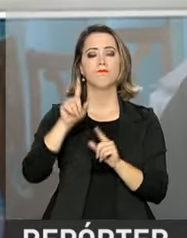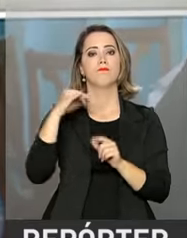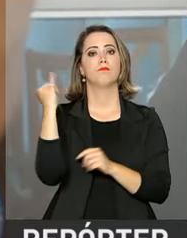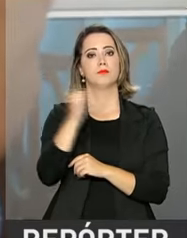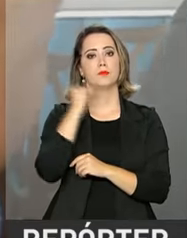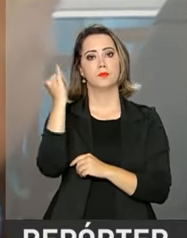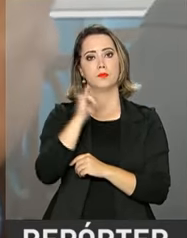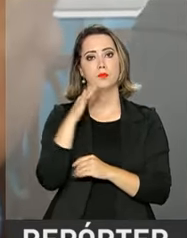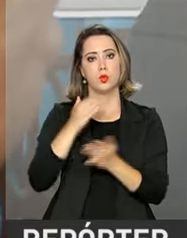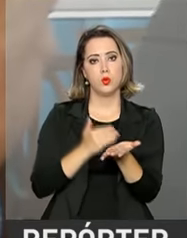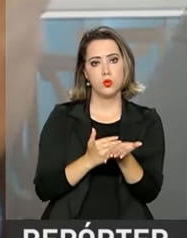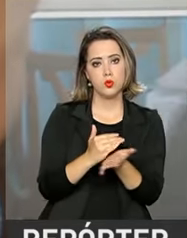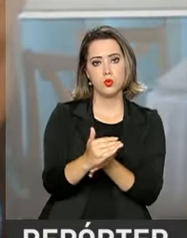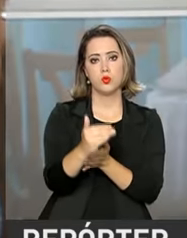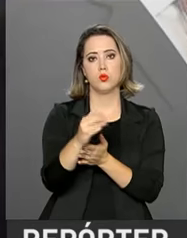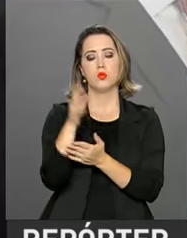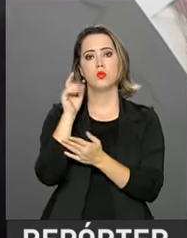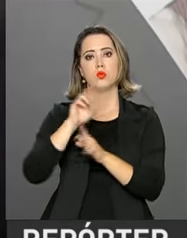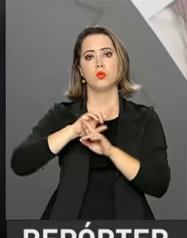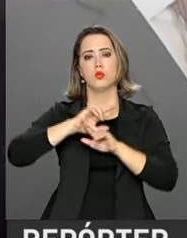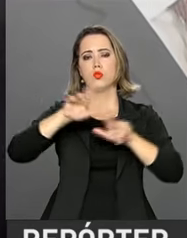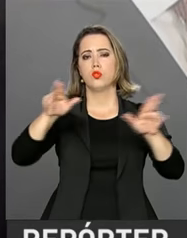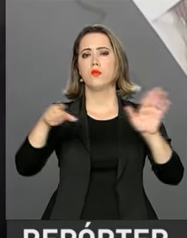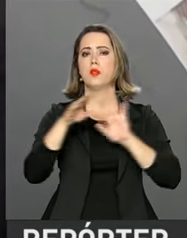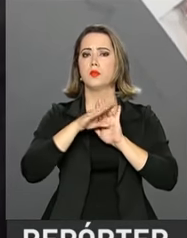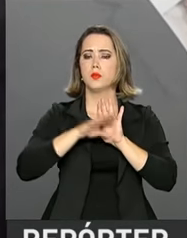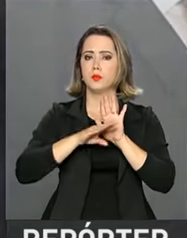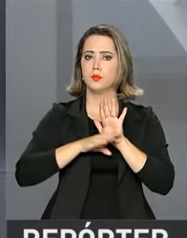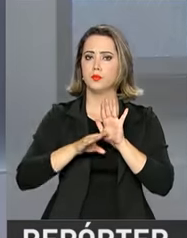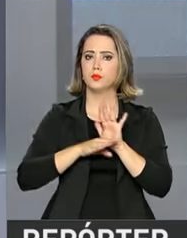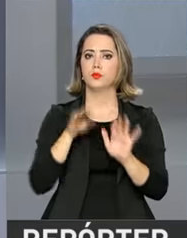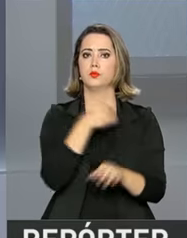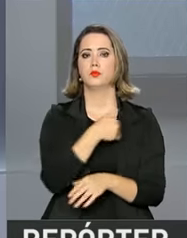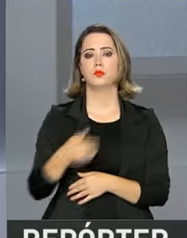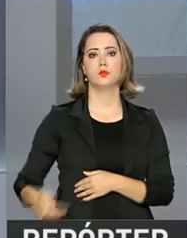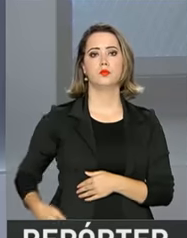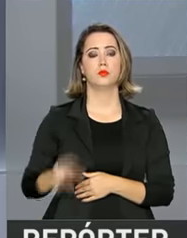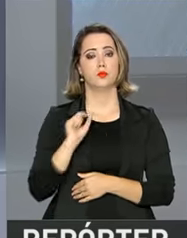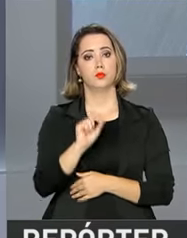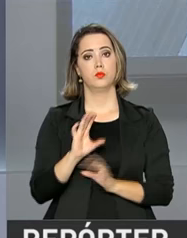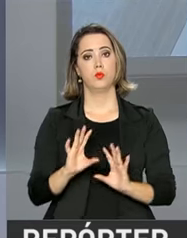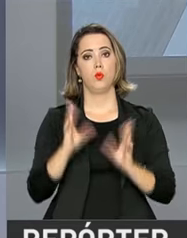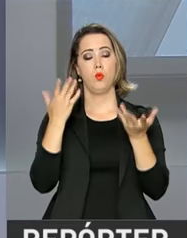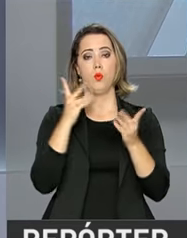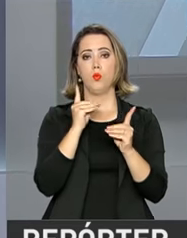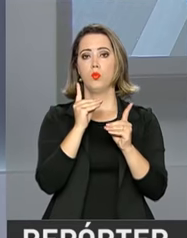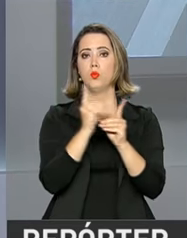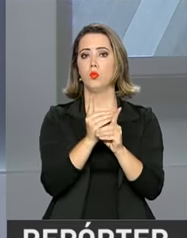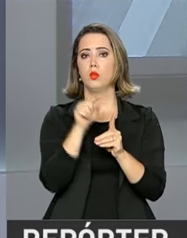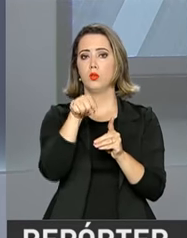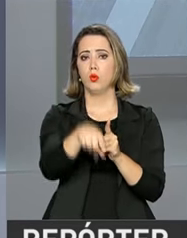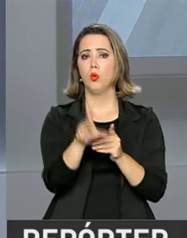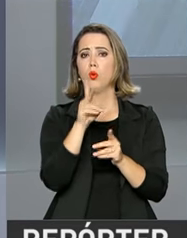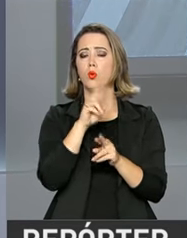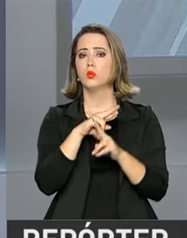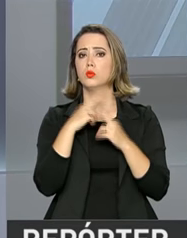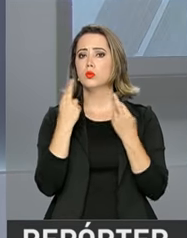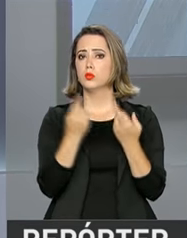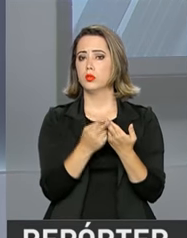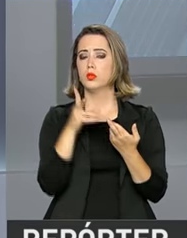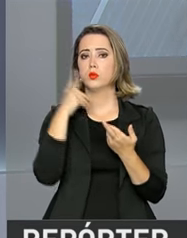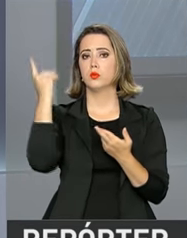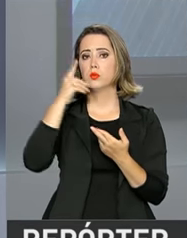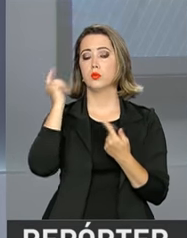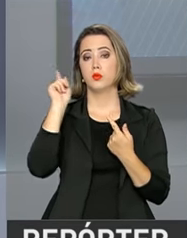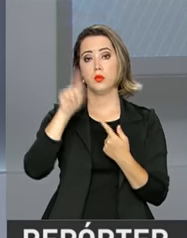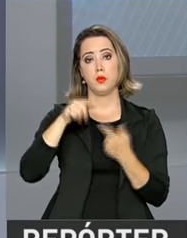para a manutenção dos programas do governo durante o encontro com os deputados o presidente temer disse que